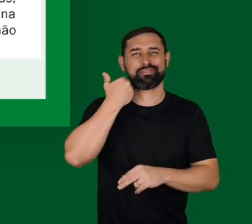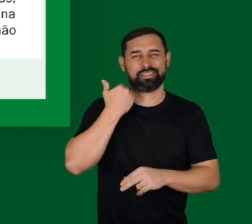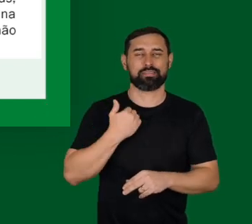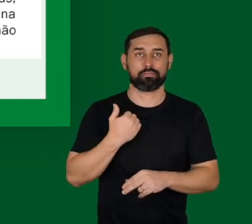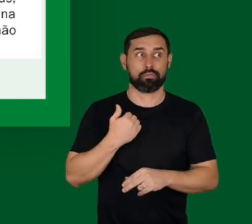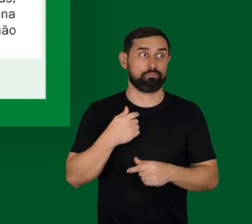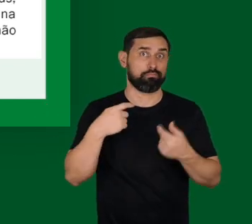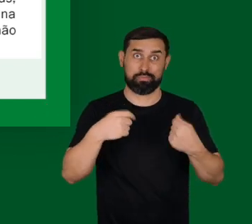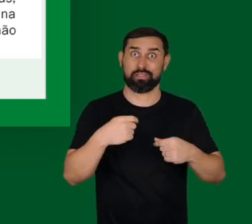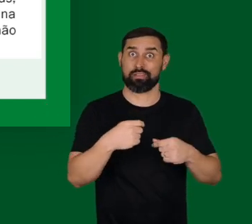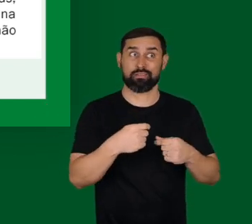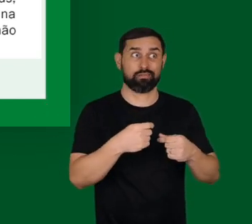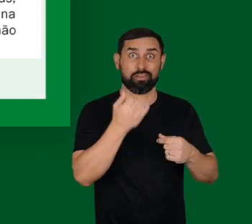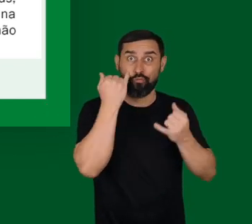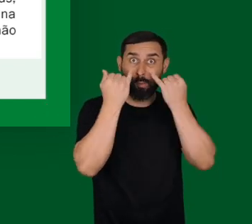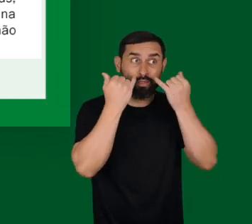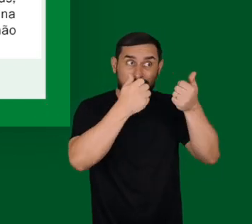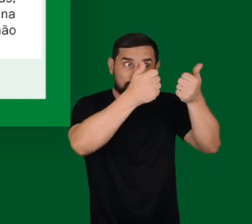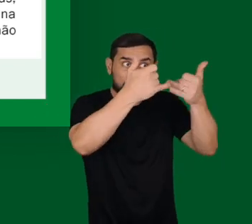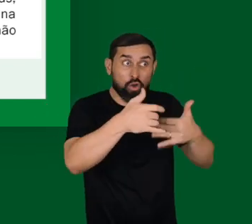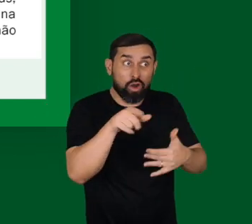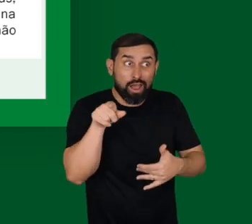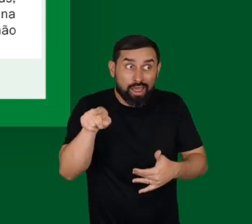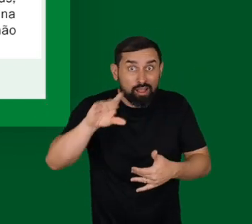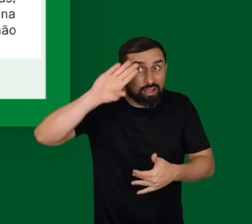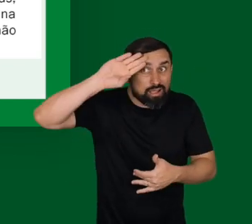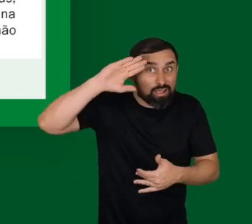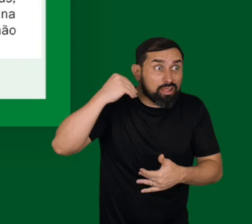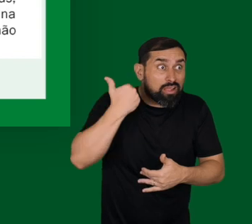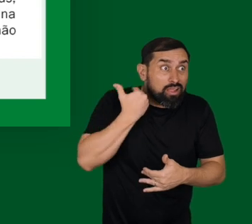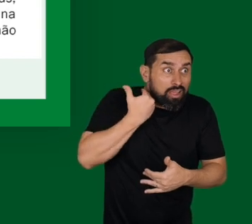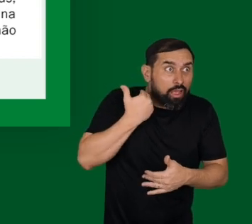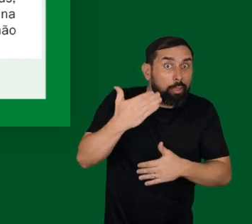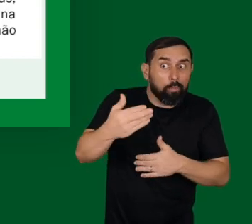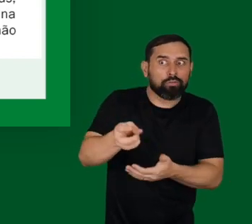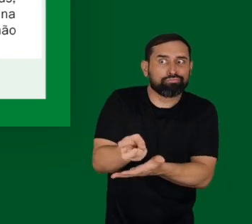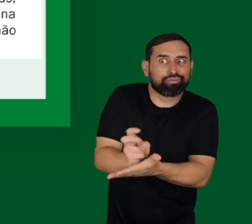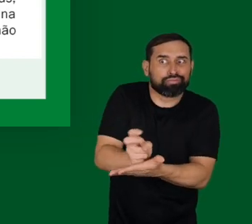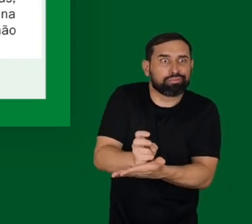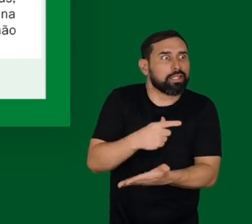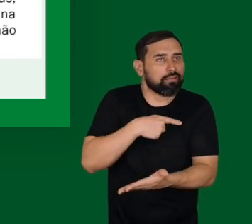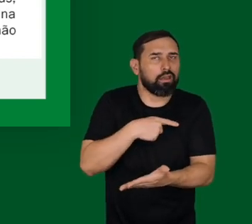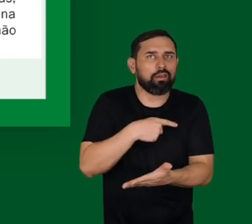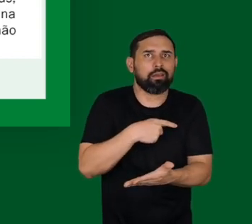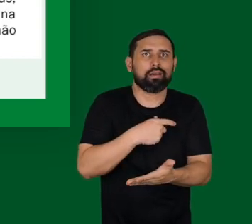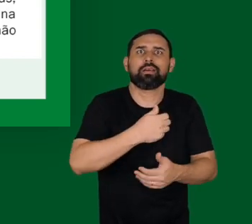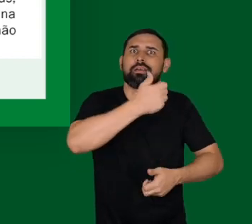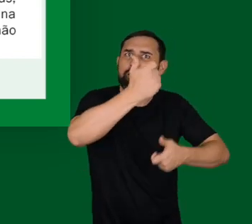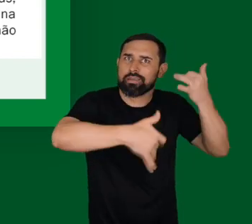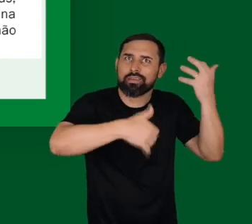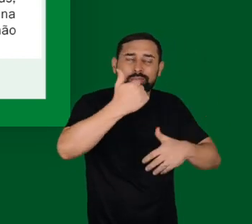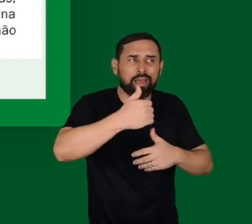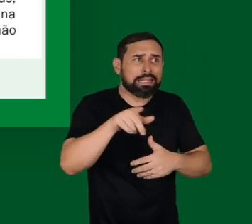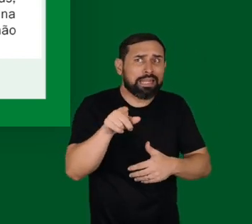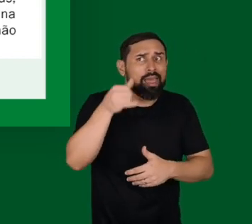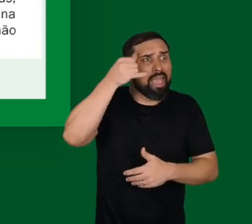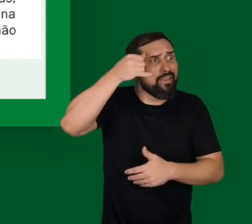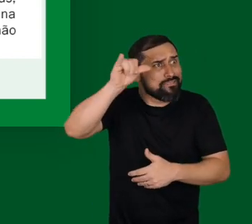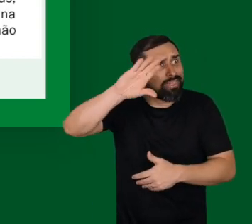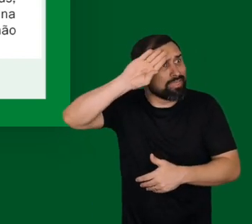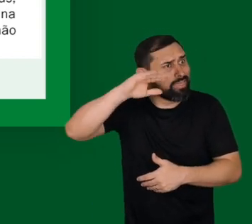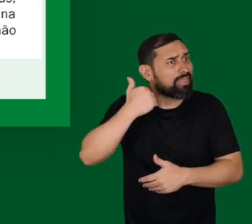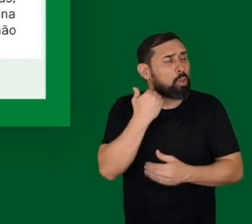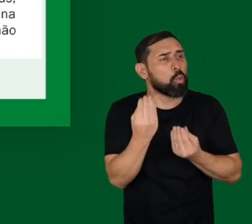para essa mãe e para esse pai, né, para esse responsável, que tem que estar atento aos eventos febris, que é o que levam aquela criança a fazer